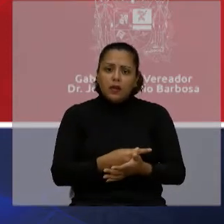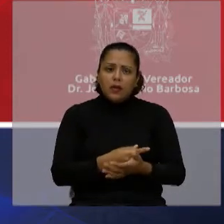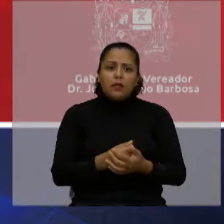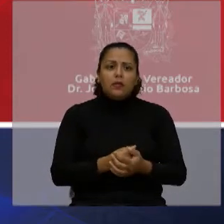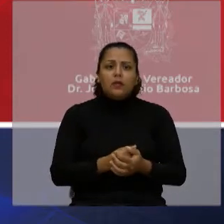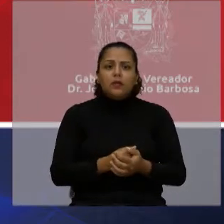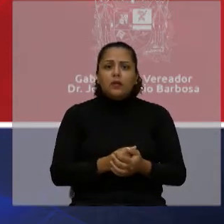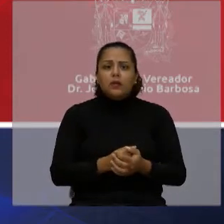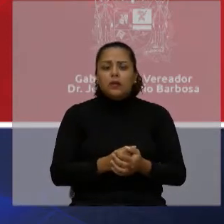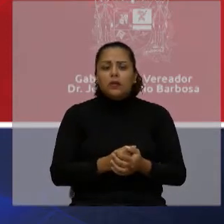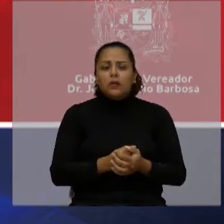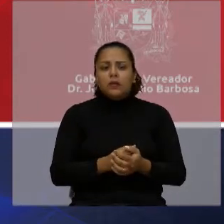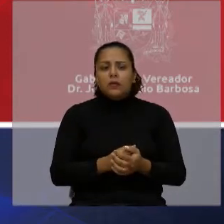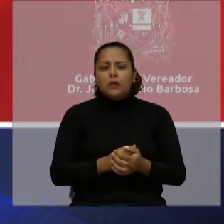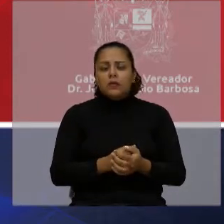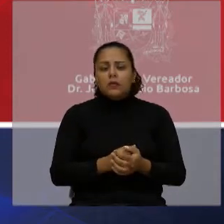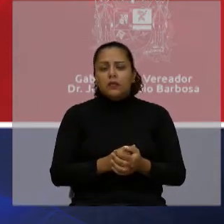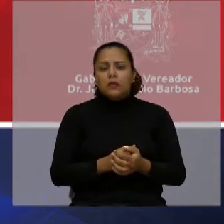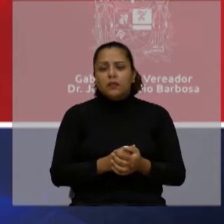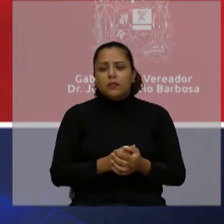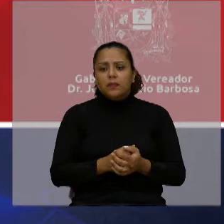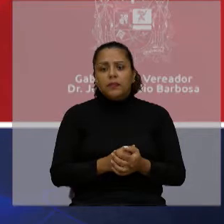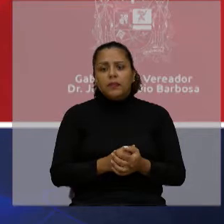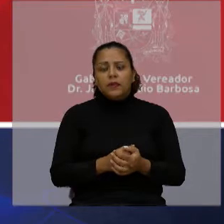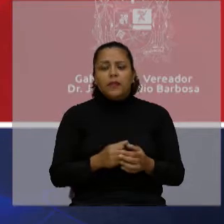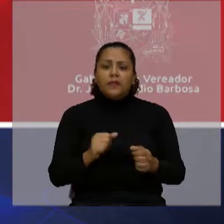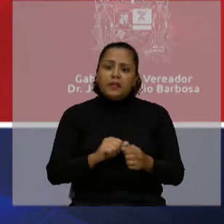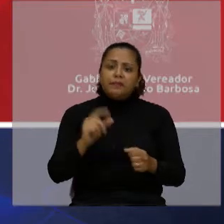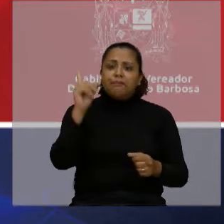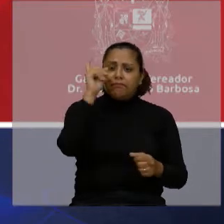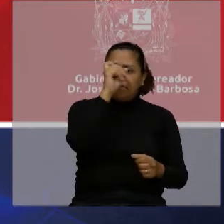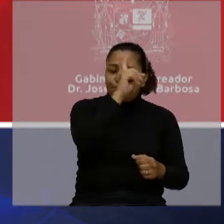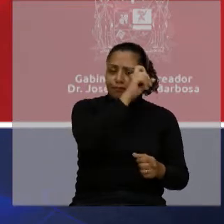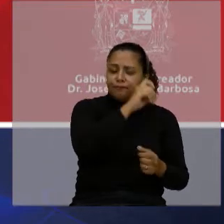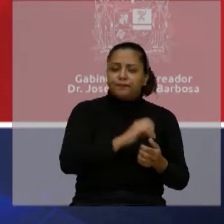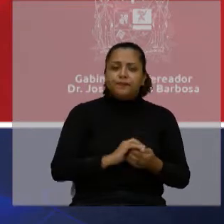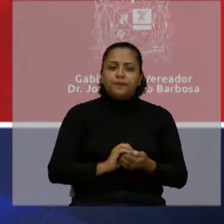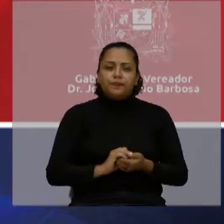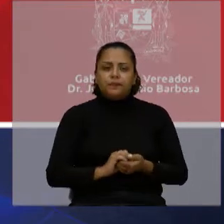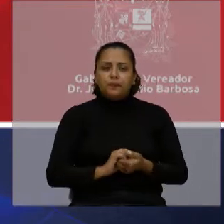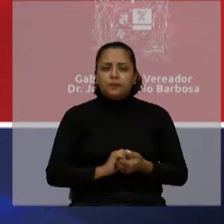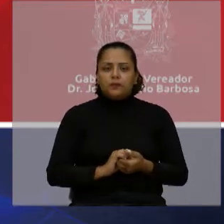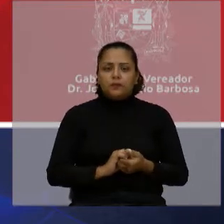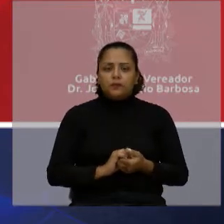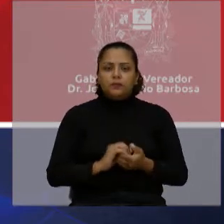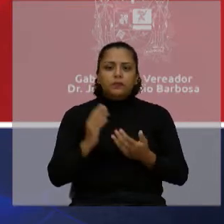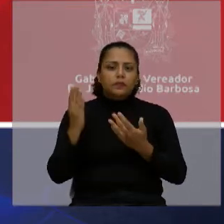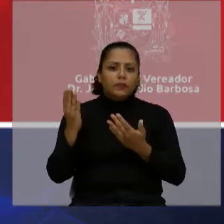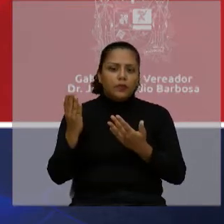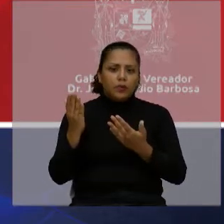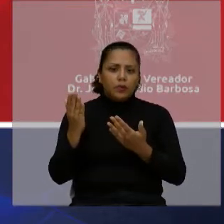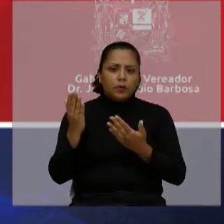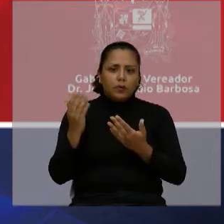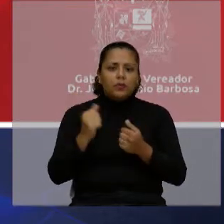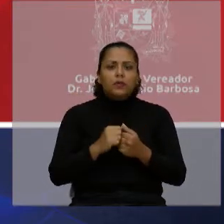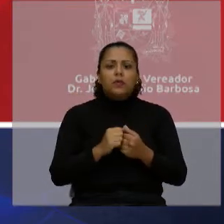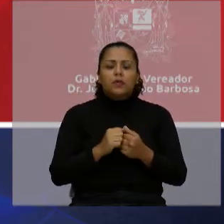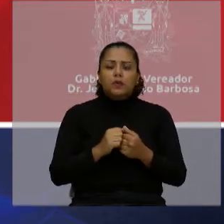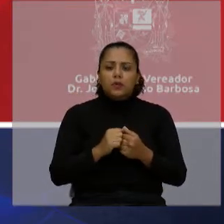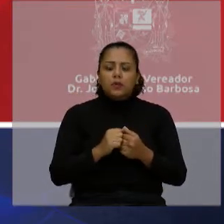projeto, não colhe os frutos. Próximo. Estamos caminhando para 400 mil brasileiros perdendo a